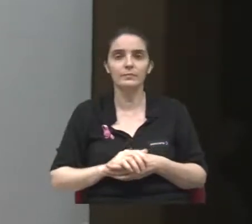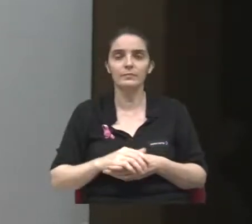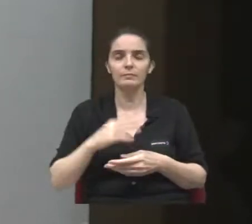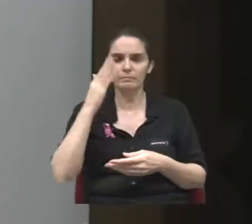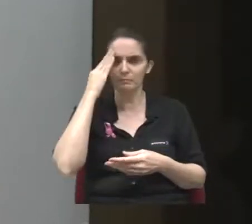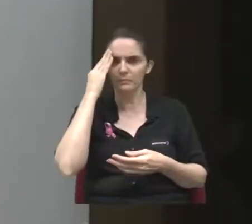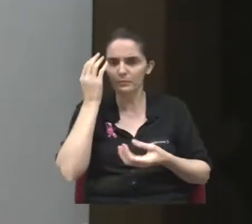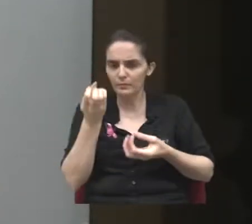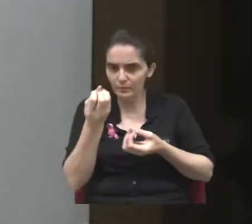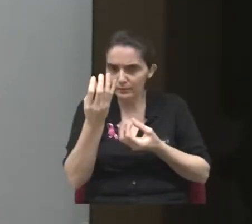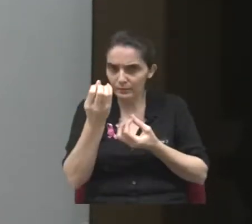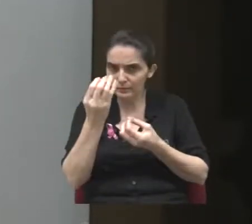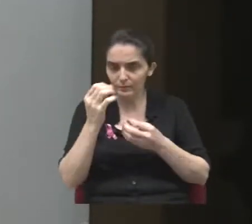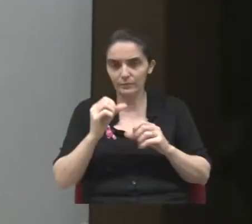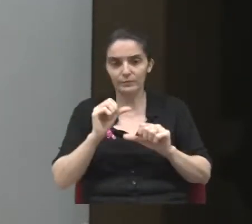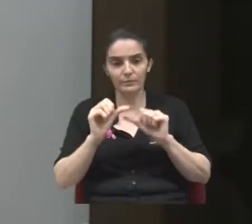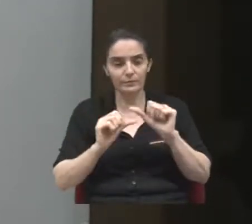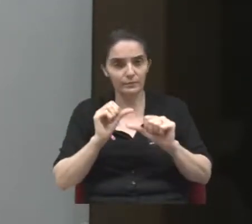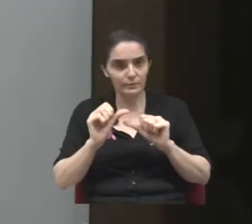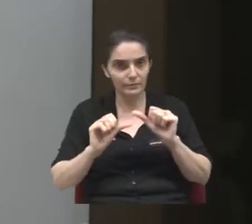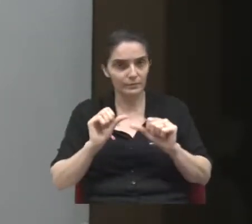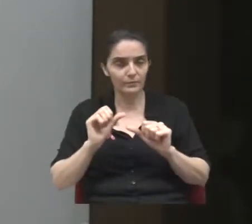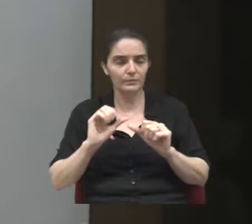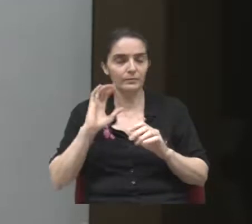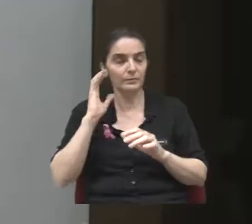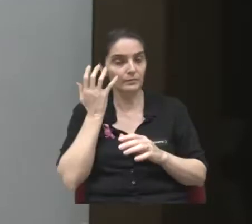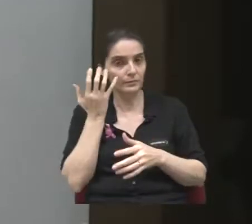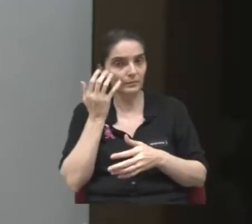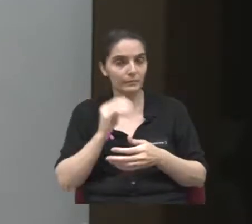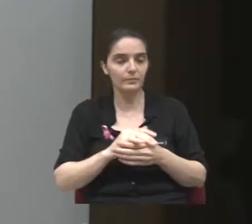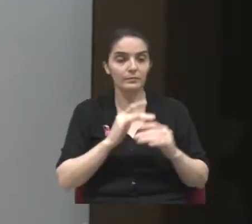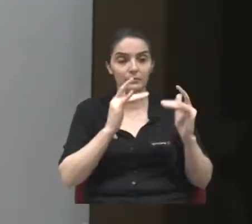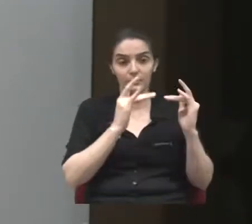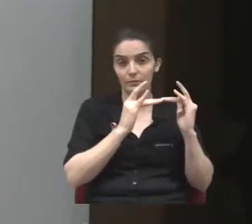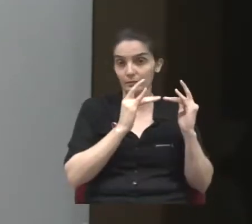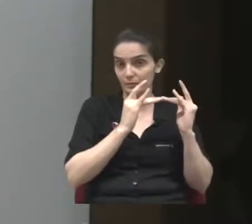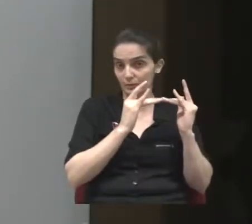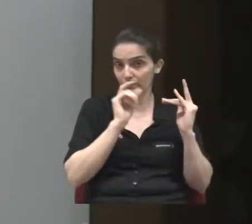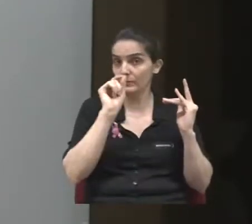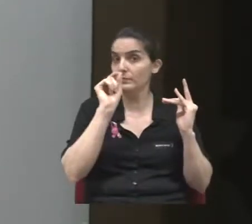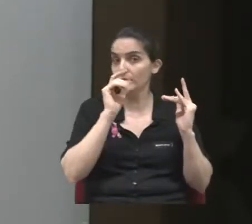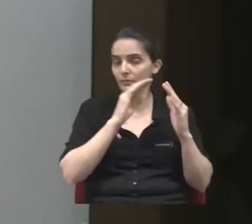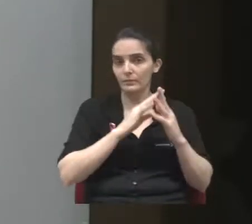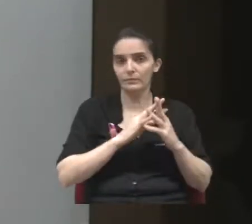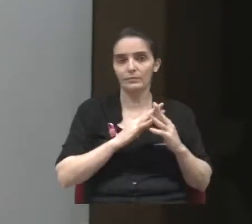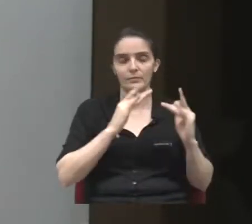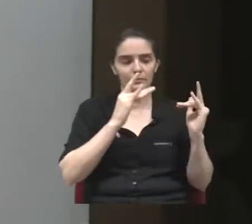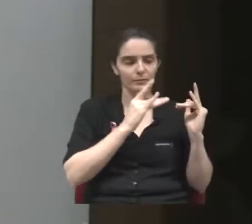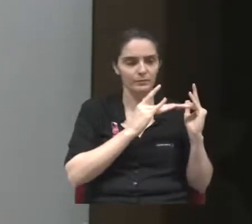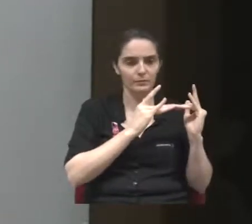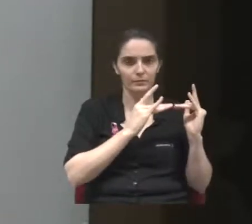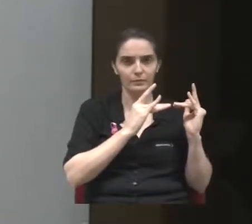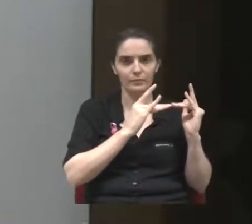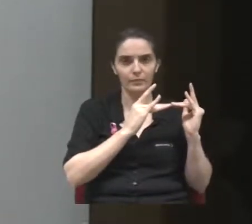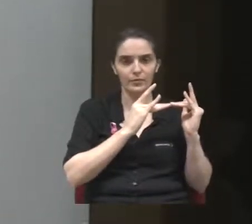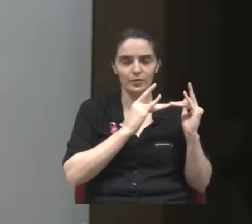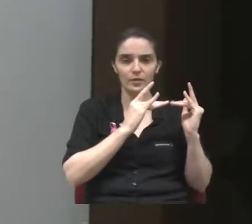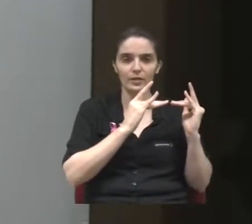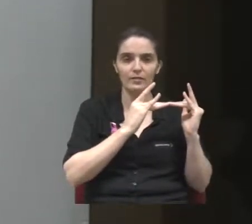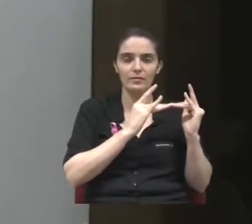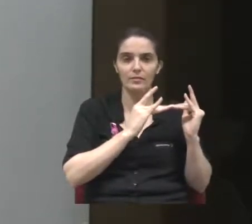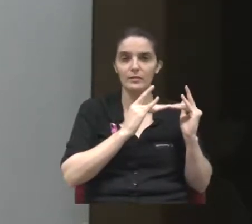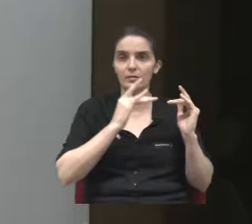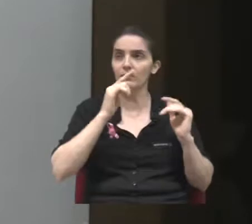mudança que ocorreu do velório para o lá de cima, devido a